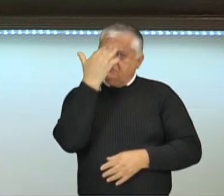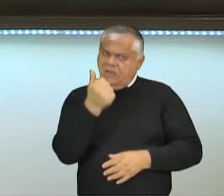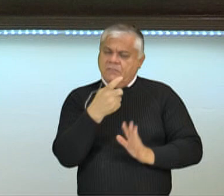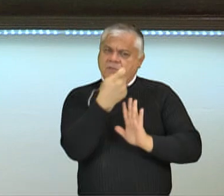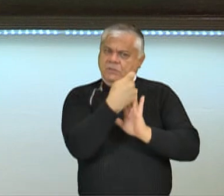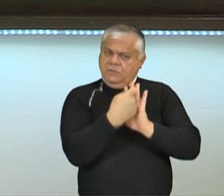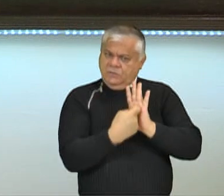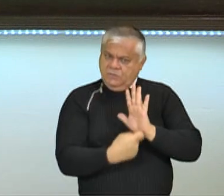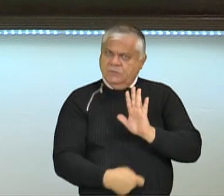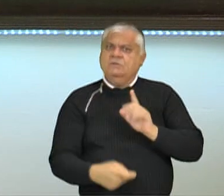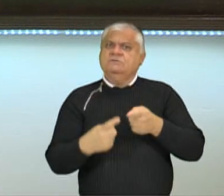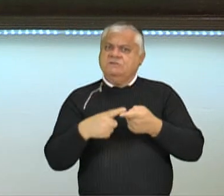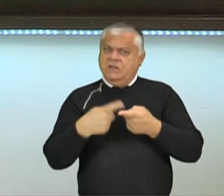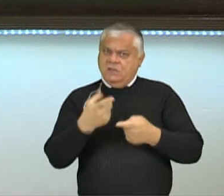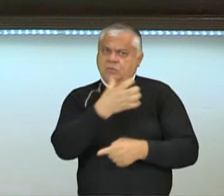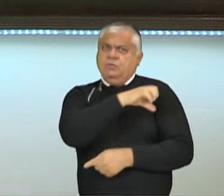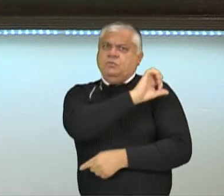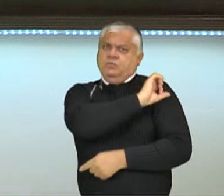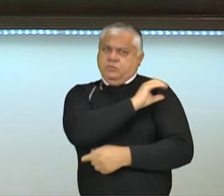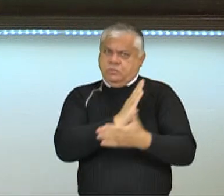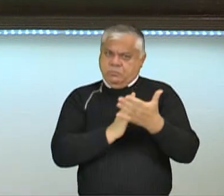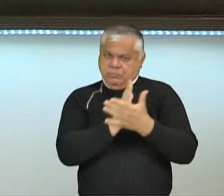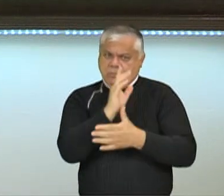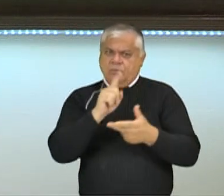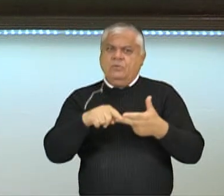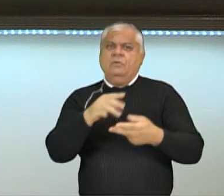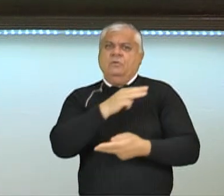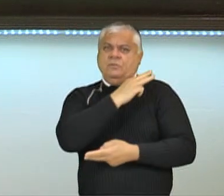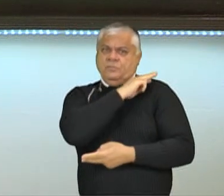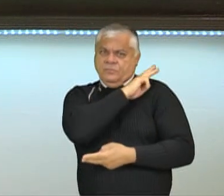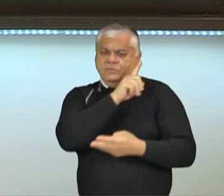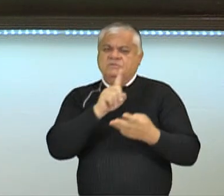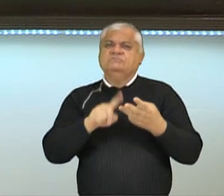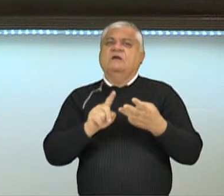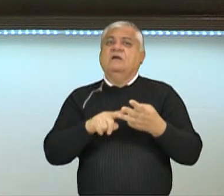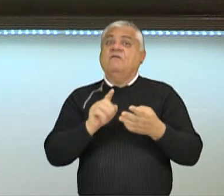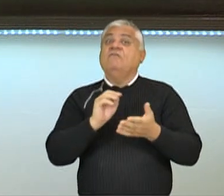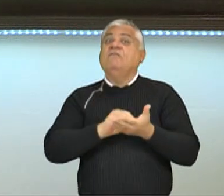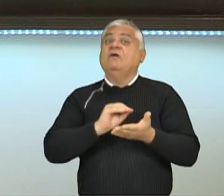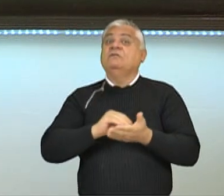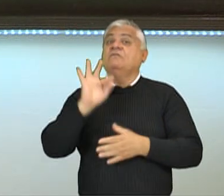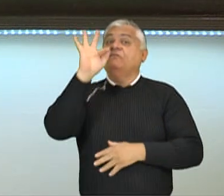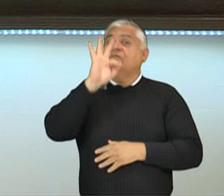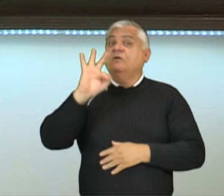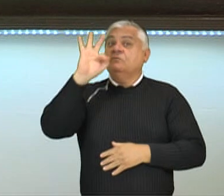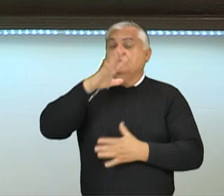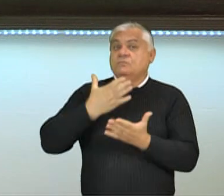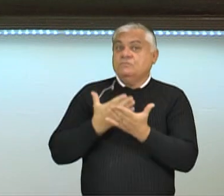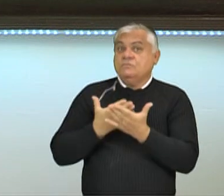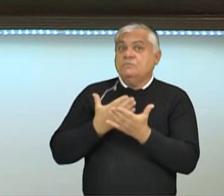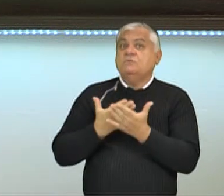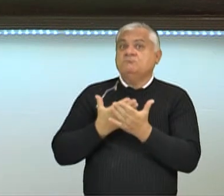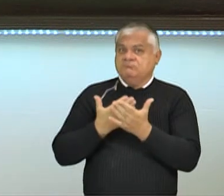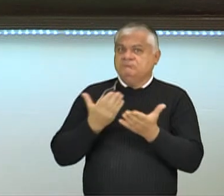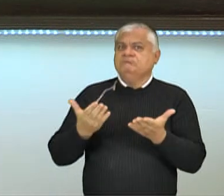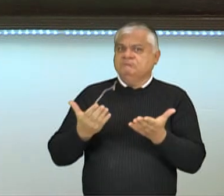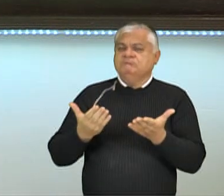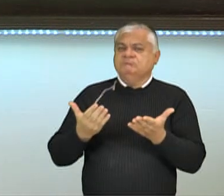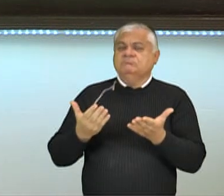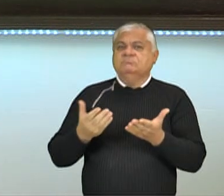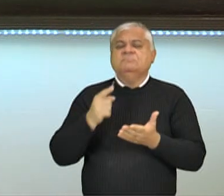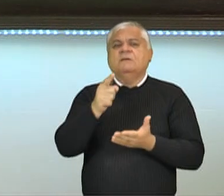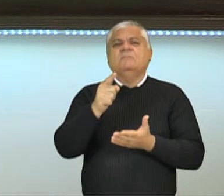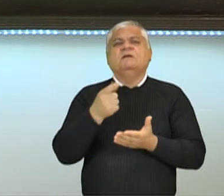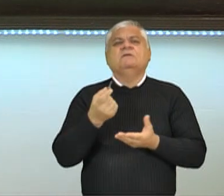se formando aí no ensino médio, né? Não esqueça, tem o ensino superior ainda, não podemos esquecer aí de ir em busca desse ensino superior também.